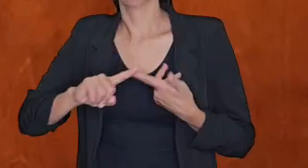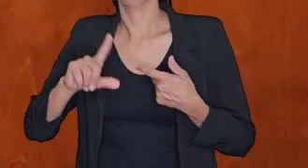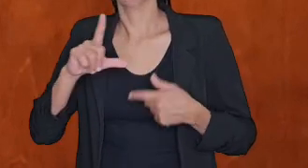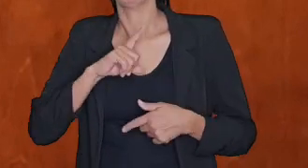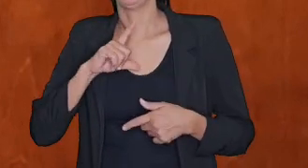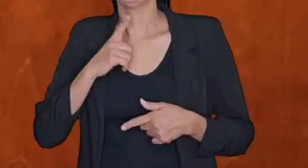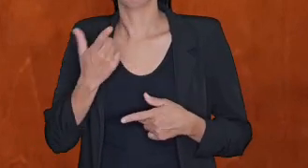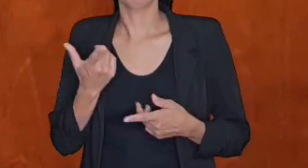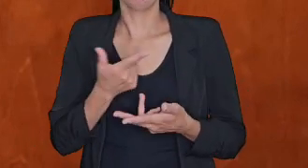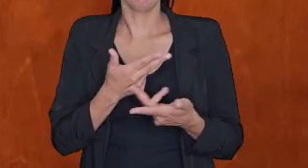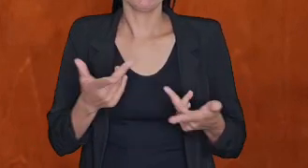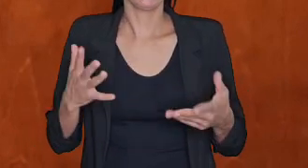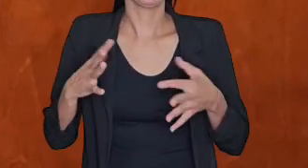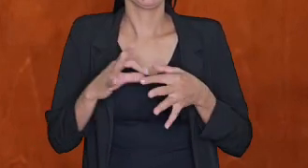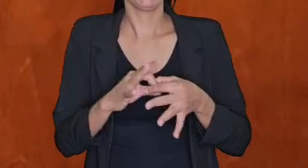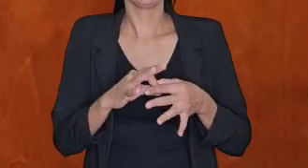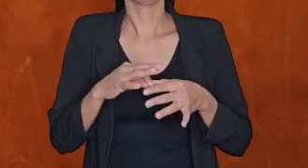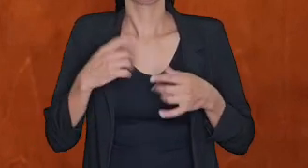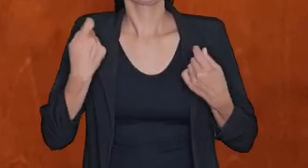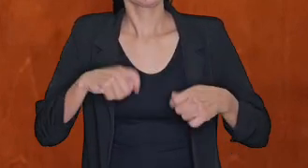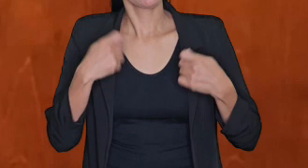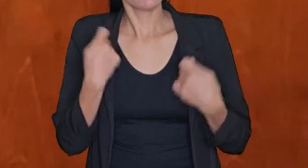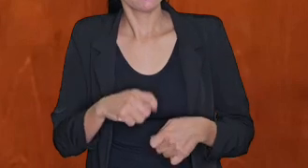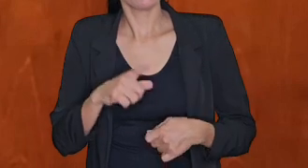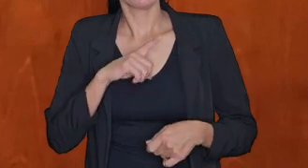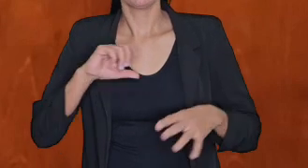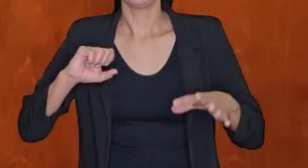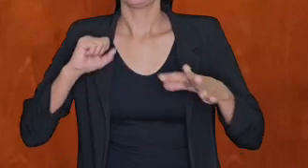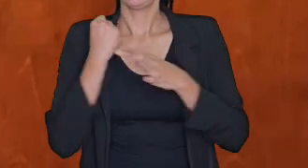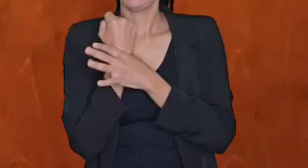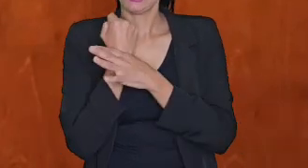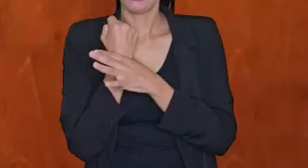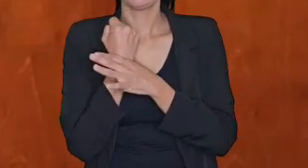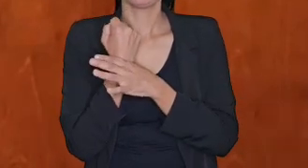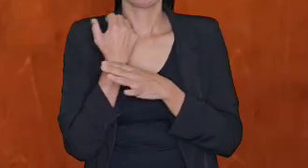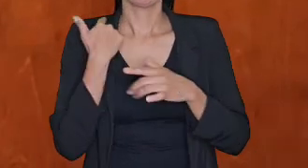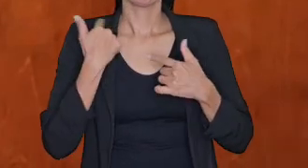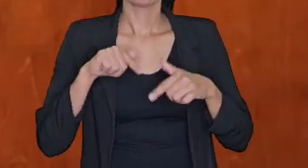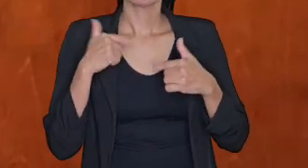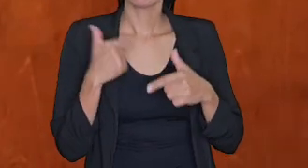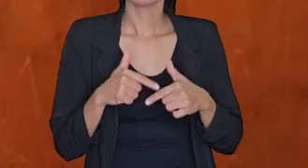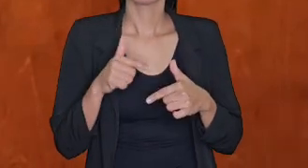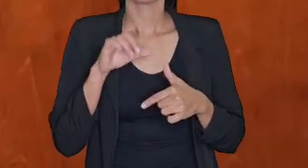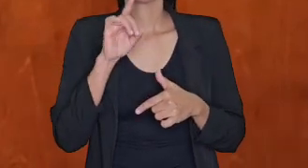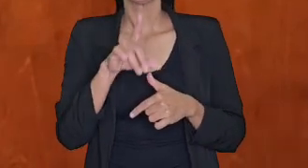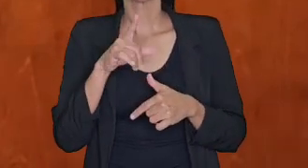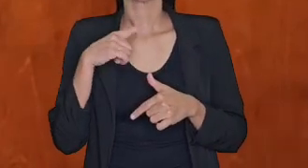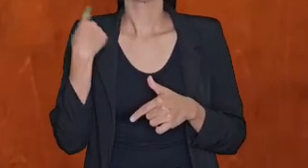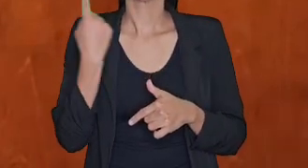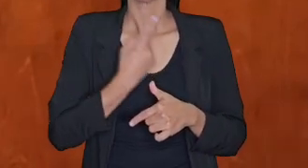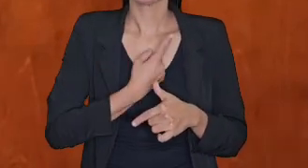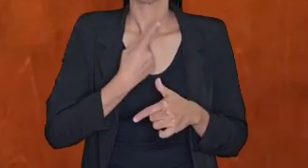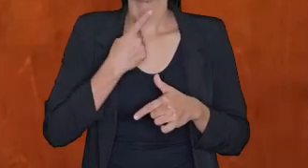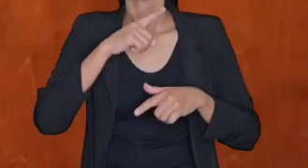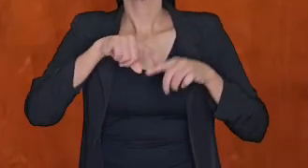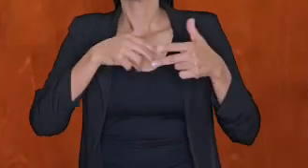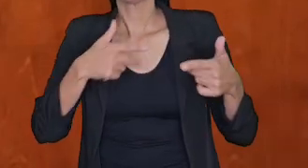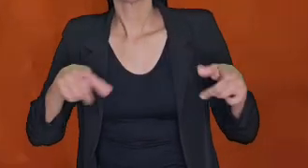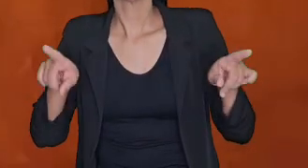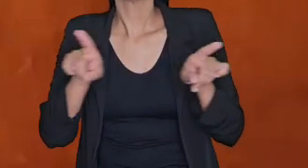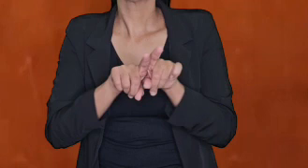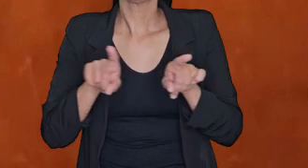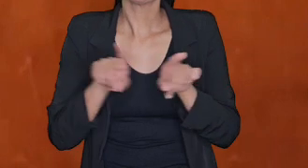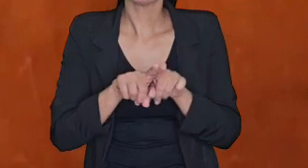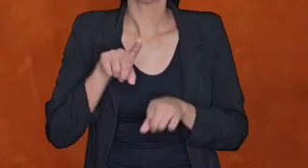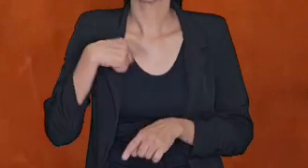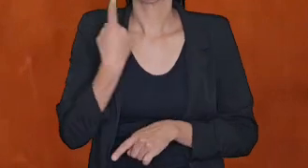nos depararemos com essa situação. Então, nós precisamos ter segurança para tratar